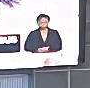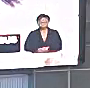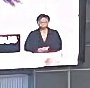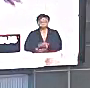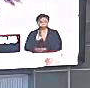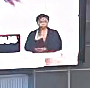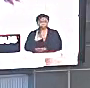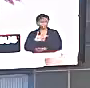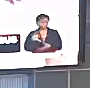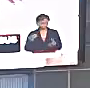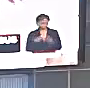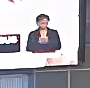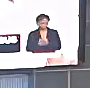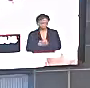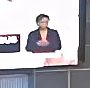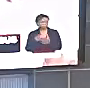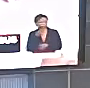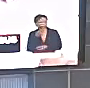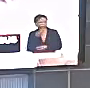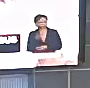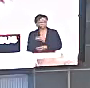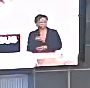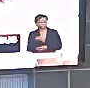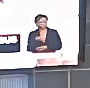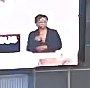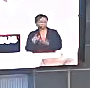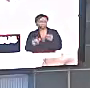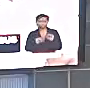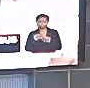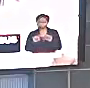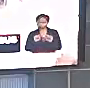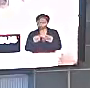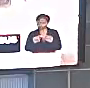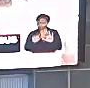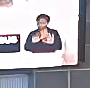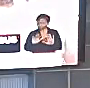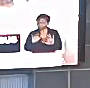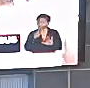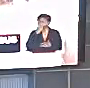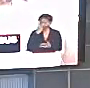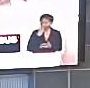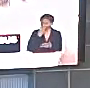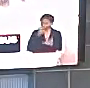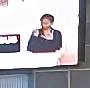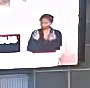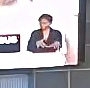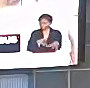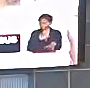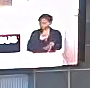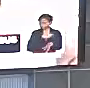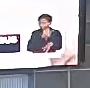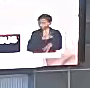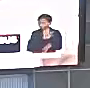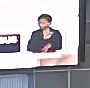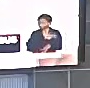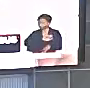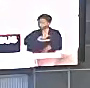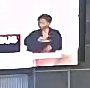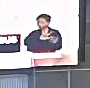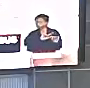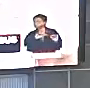que a gente fala é depois que o cego sai do São Rafael depois de ele já Alfabetizado outra coisa pra gente